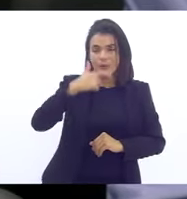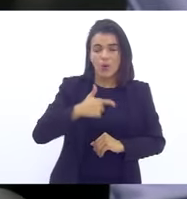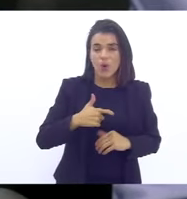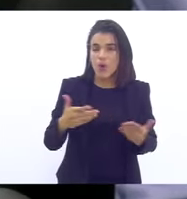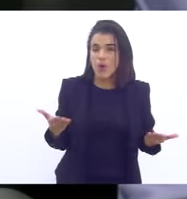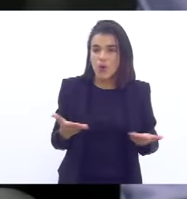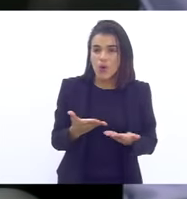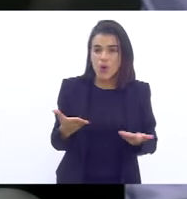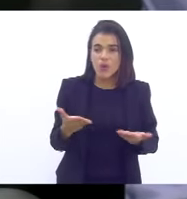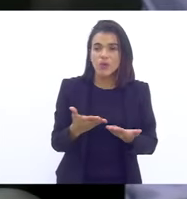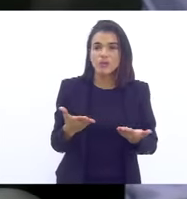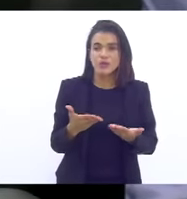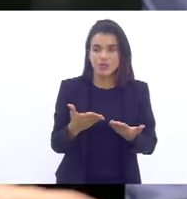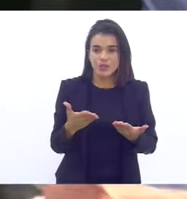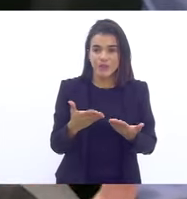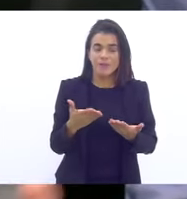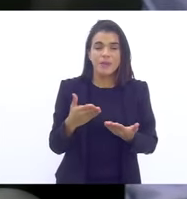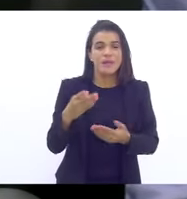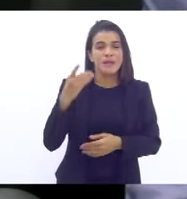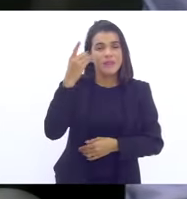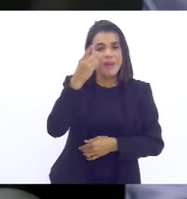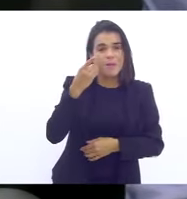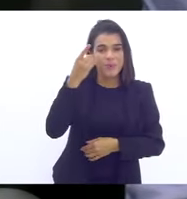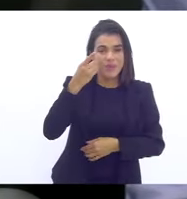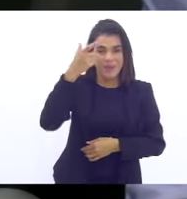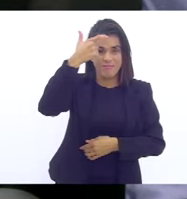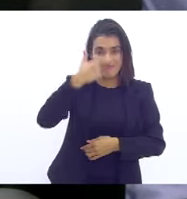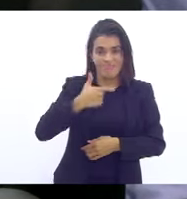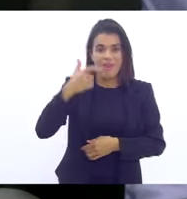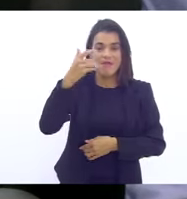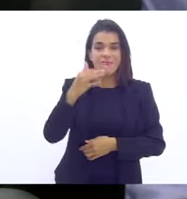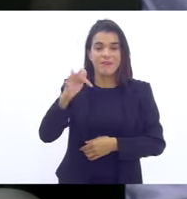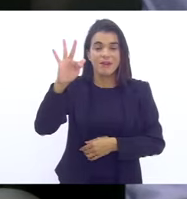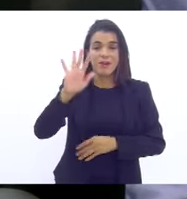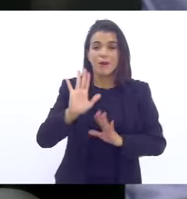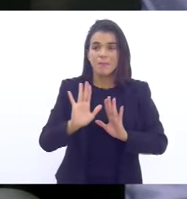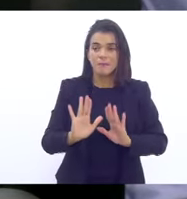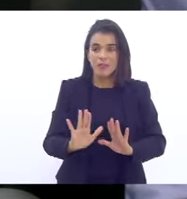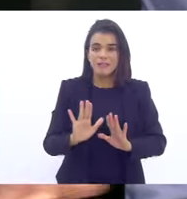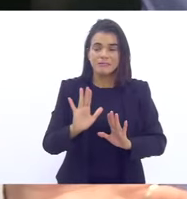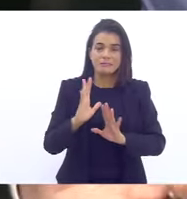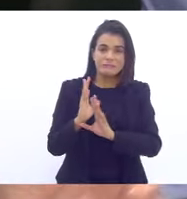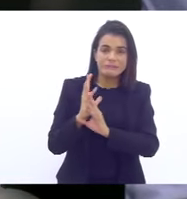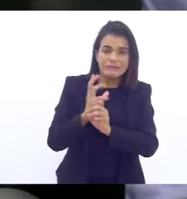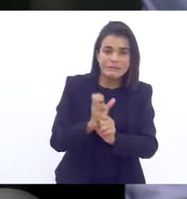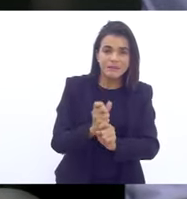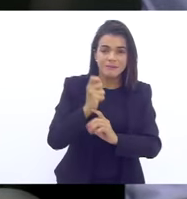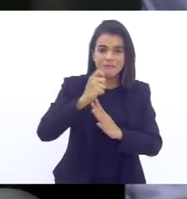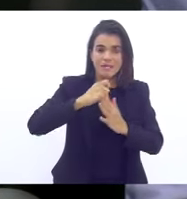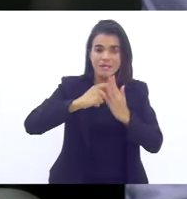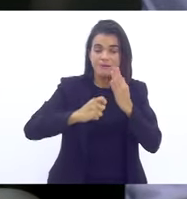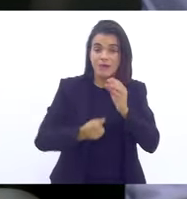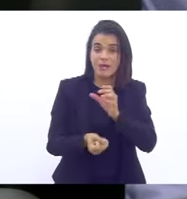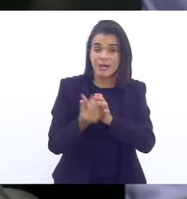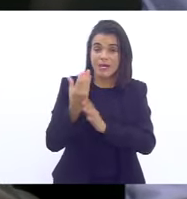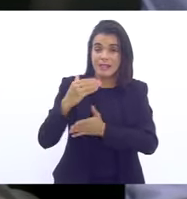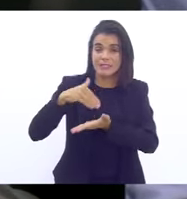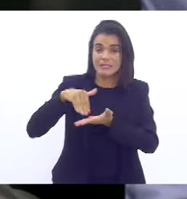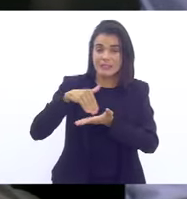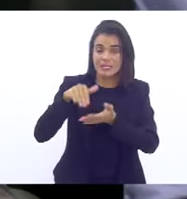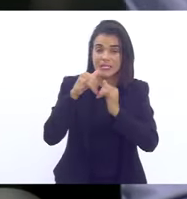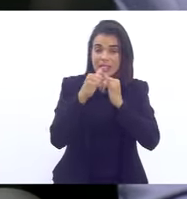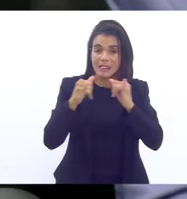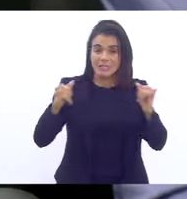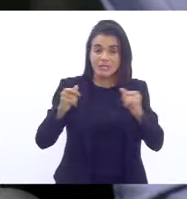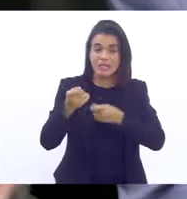hoje de parlamentar, de deputado federal, mas, nesses últimos meses, como é de conhecimento dos senhores, foi criada a Secretaria de Energia e